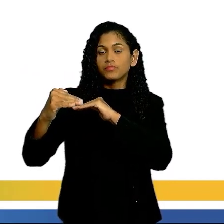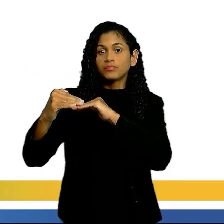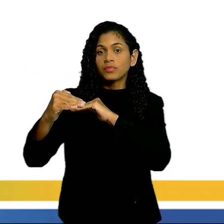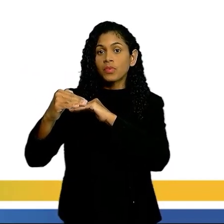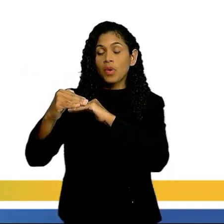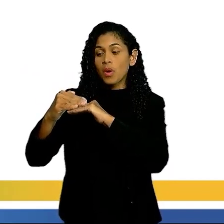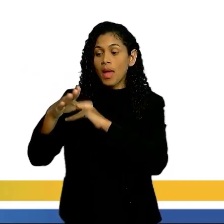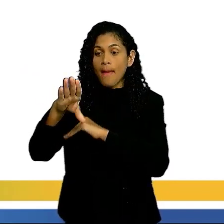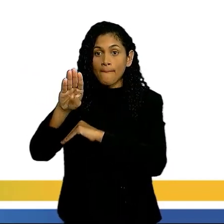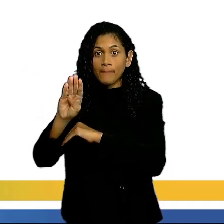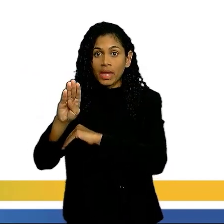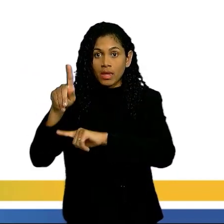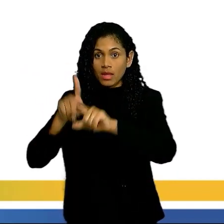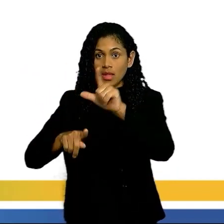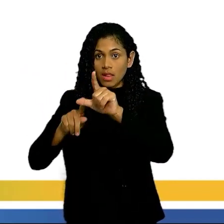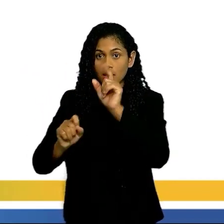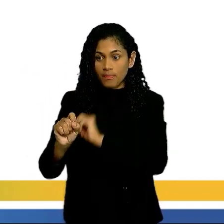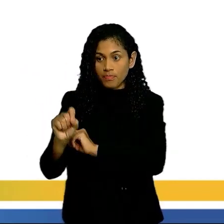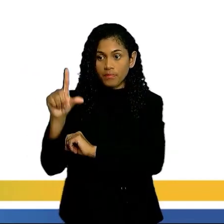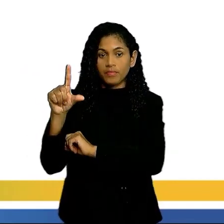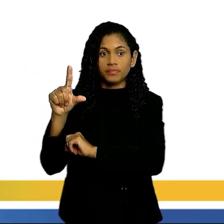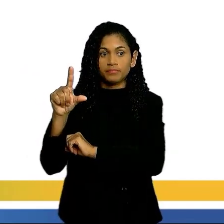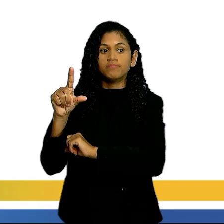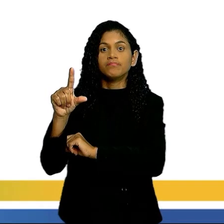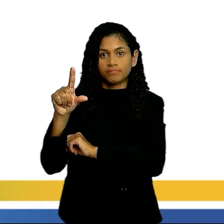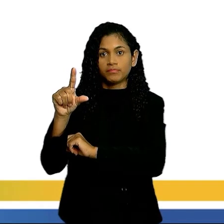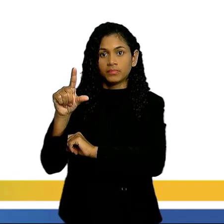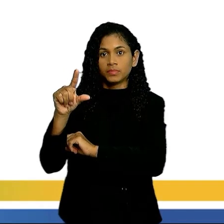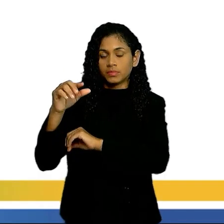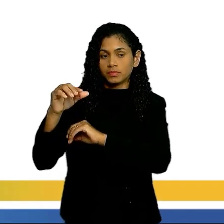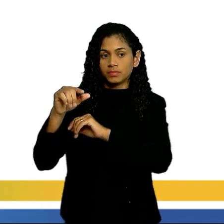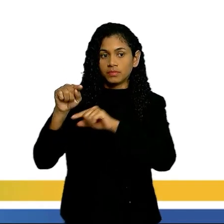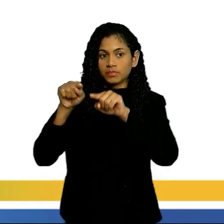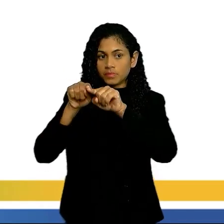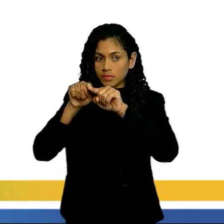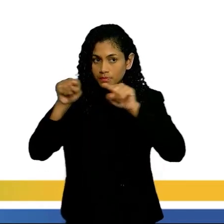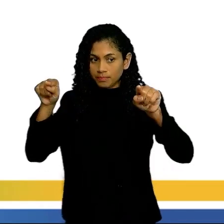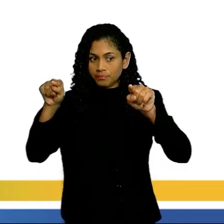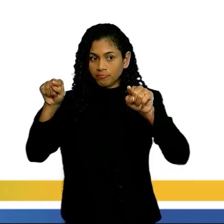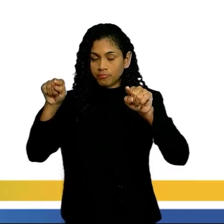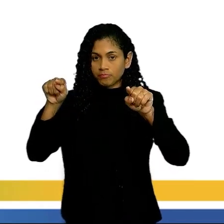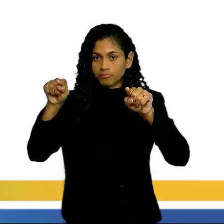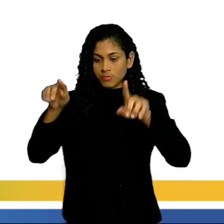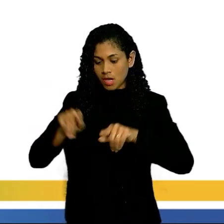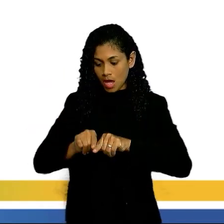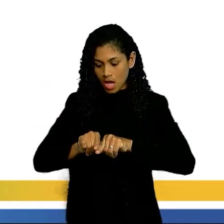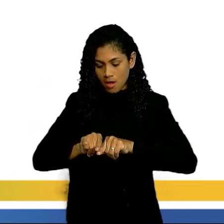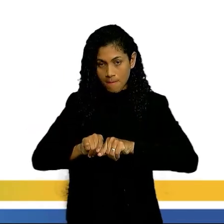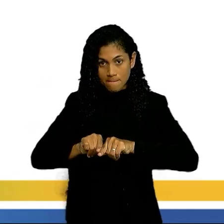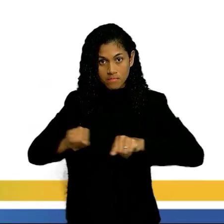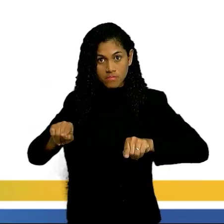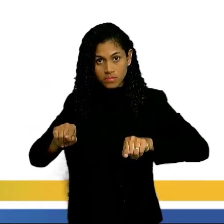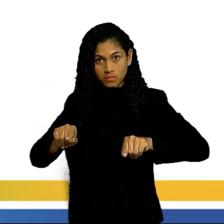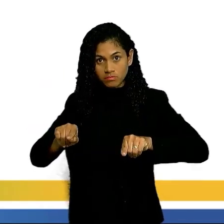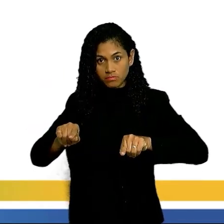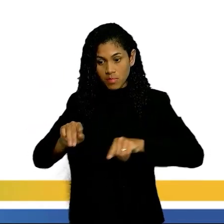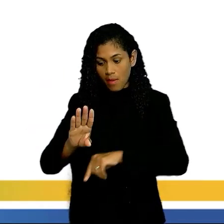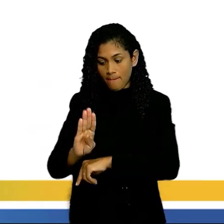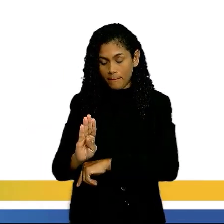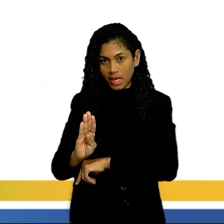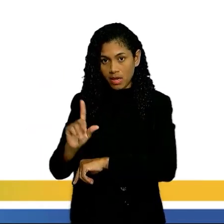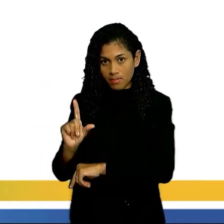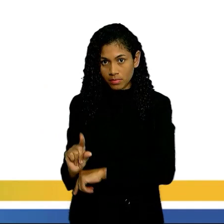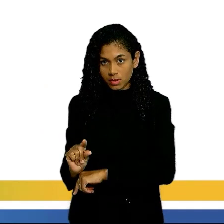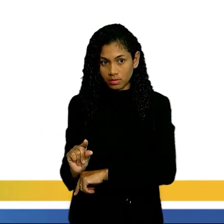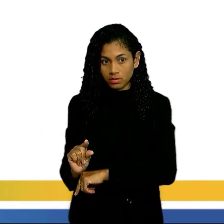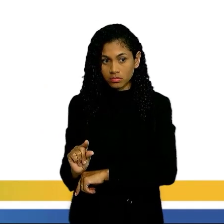B maiúsculo. A parte de baixo, a base menor, tá? Representado pelo Bzinho. O comprimento,